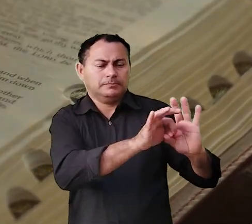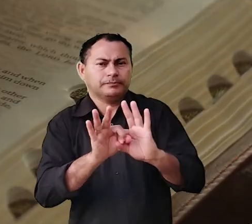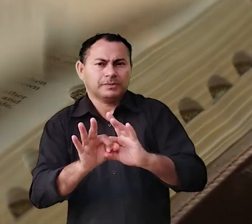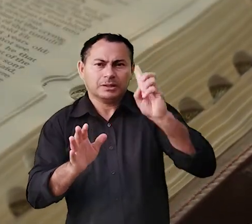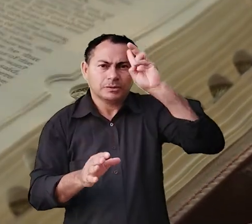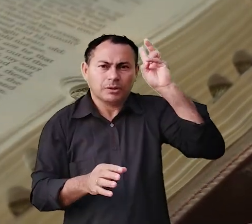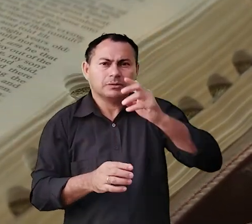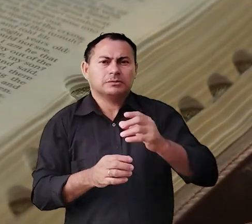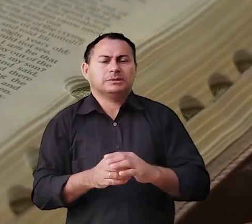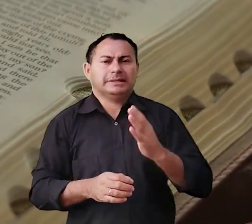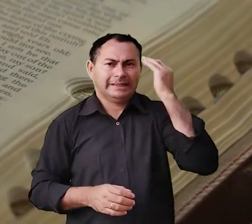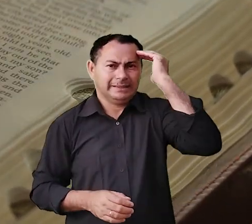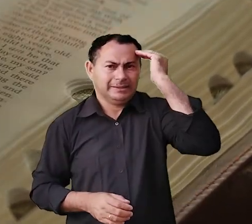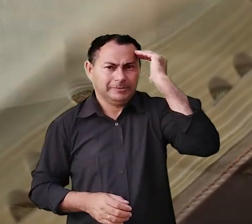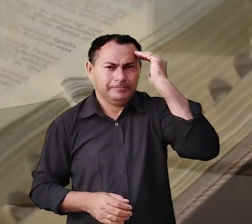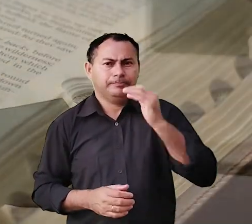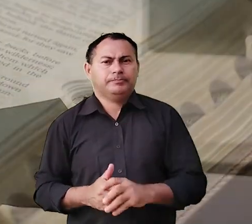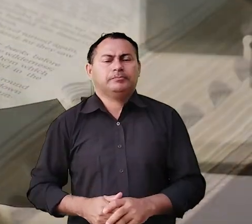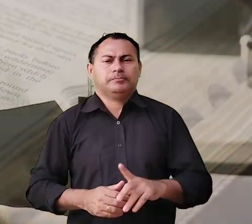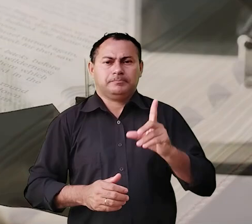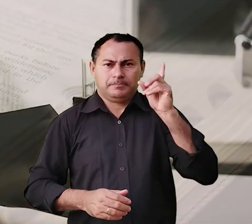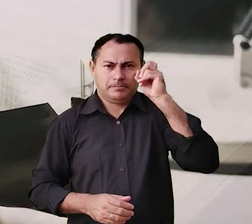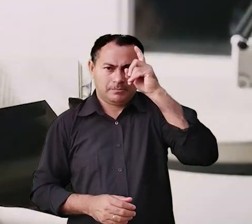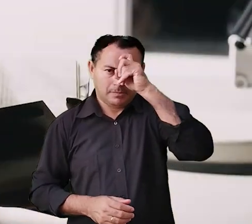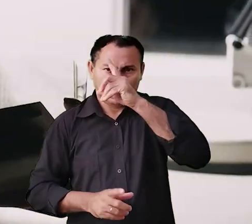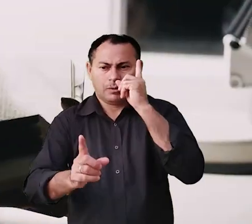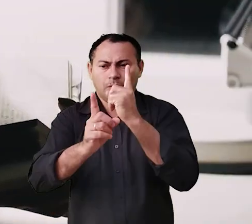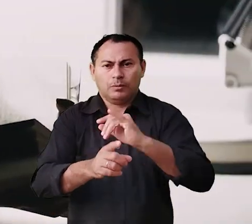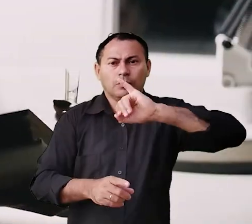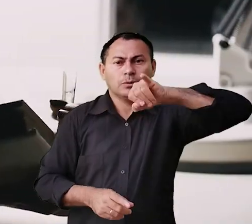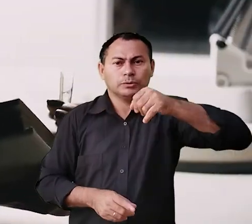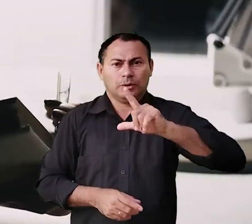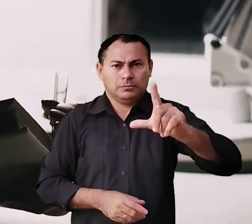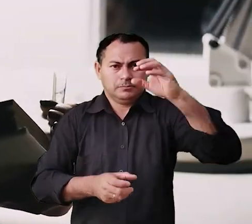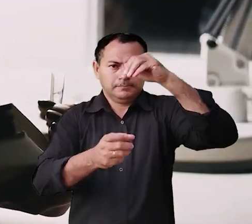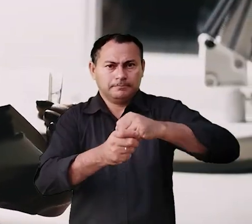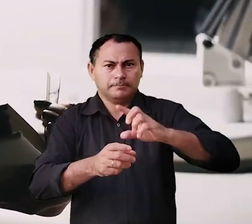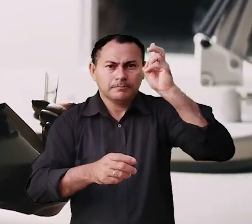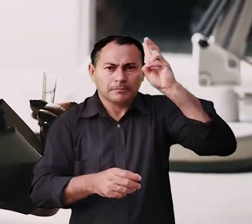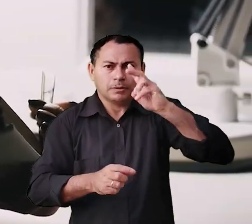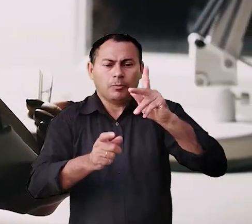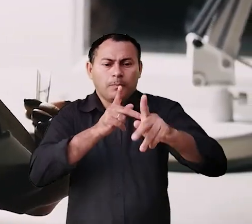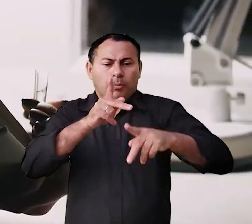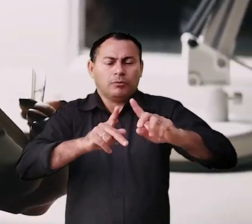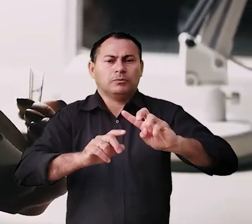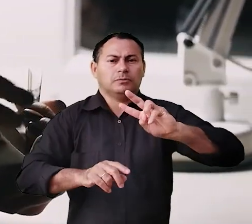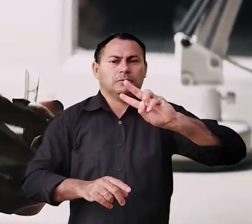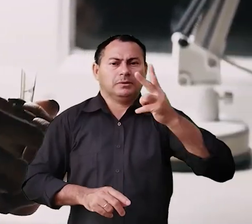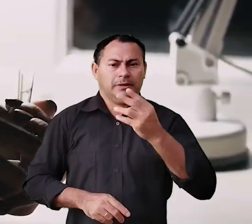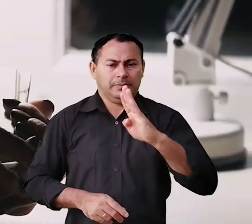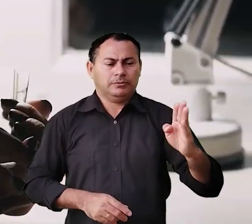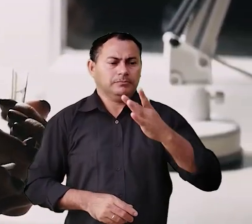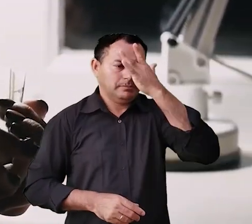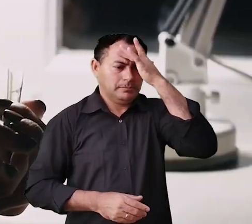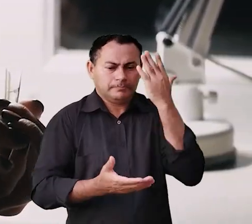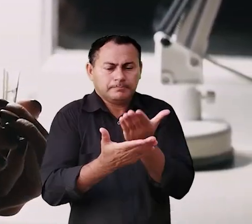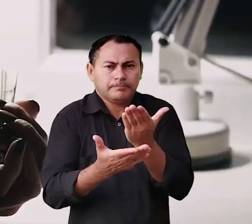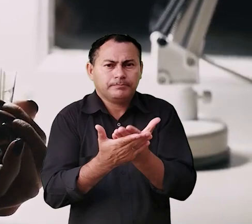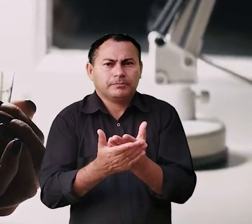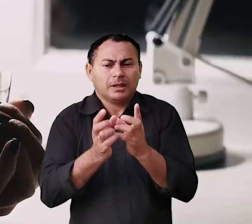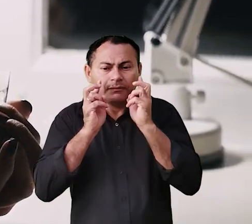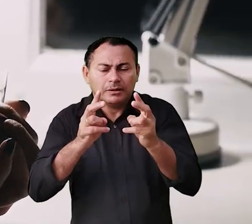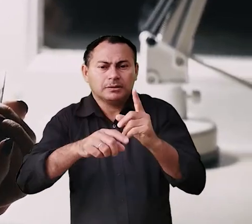de contexto histórico para ser compreendida e que é difícil localizar Joel dentro da história dos hebreus.